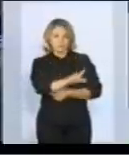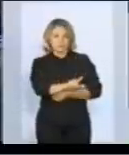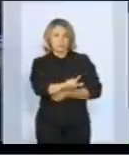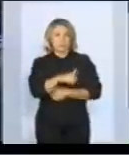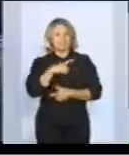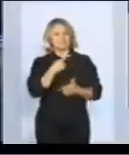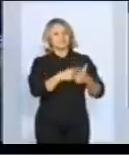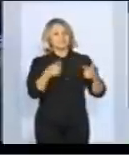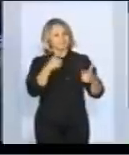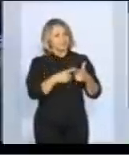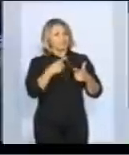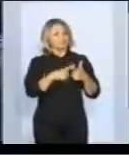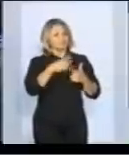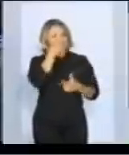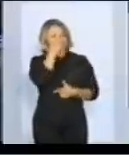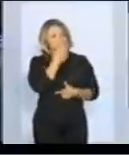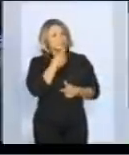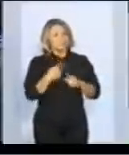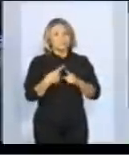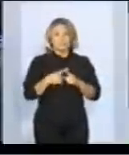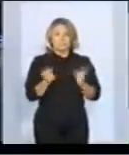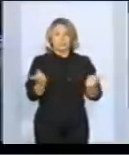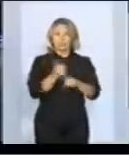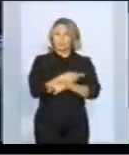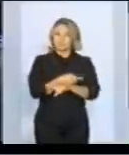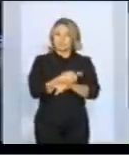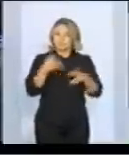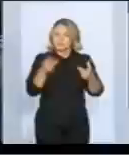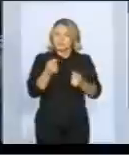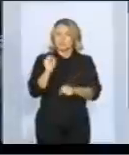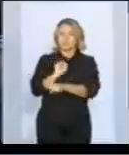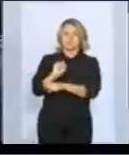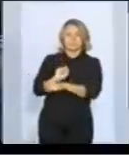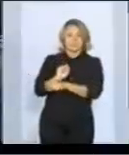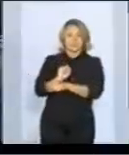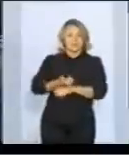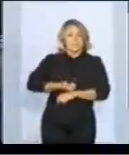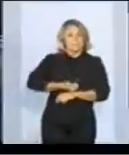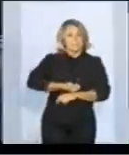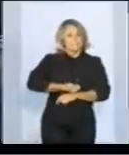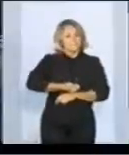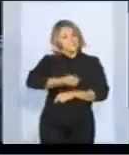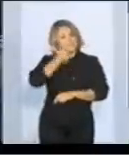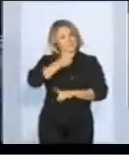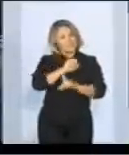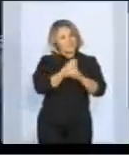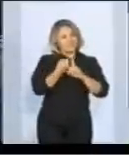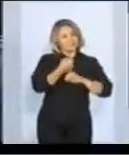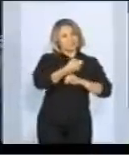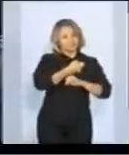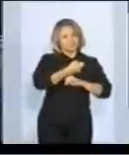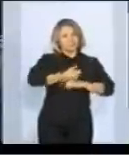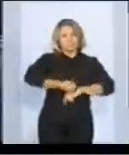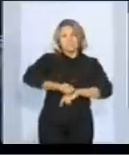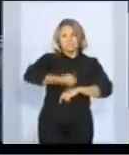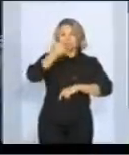sério, porque ao contrário do que eu espero, melhorar a sociedade, melhorar o acesso de informação